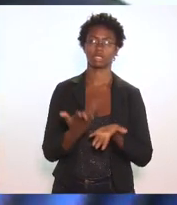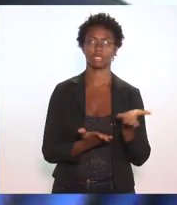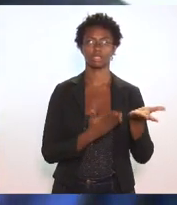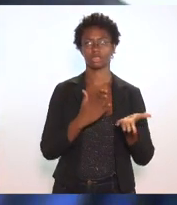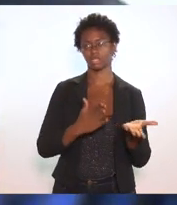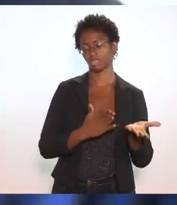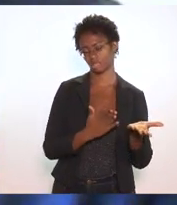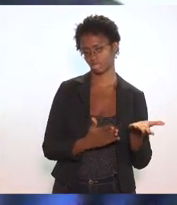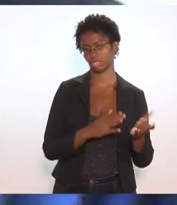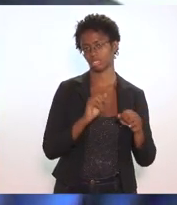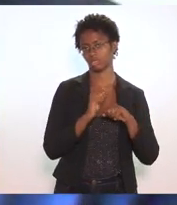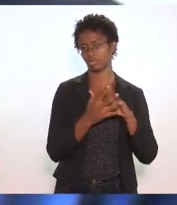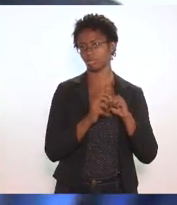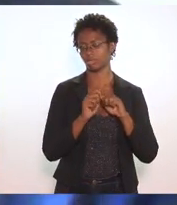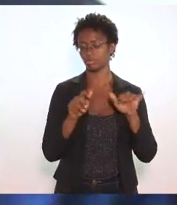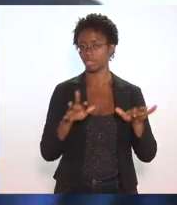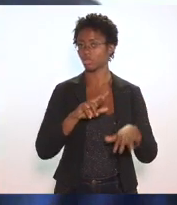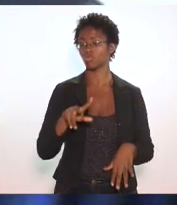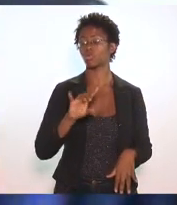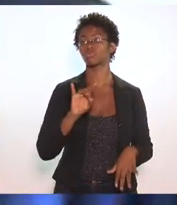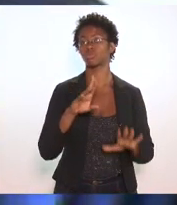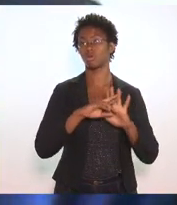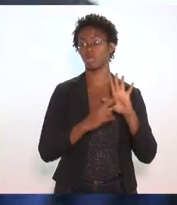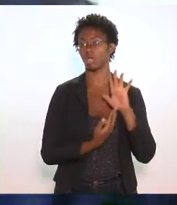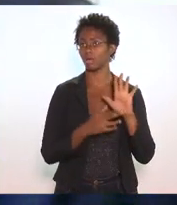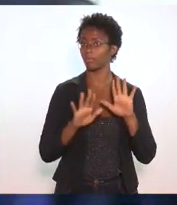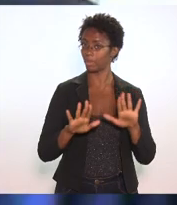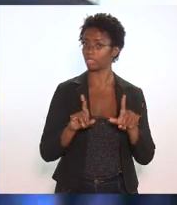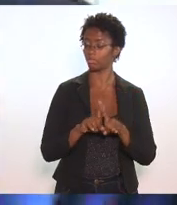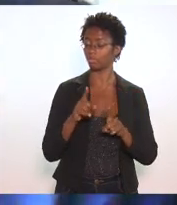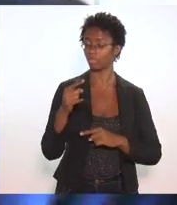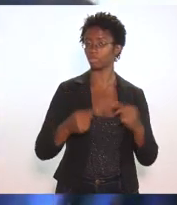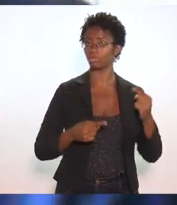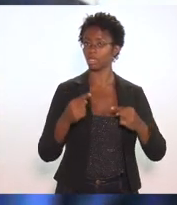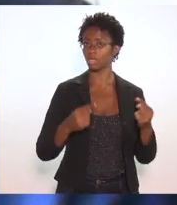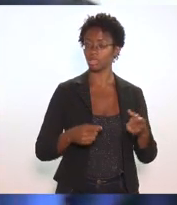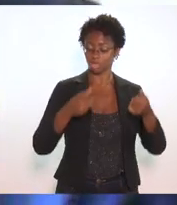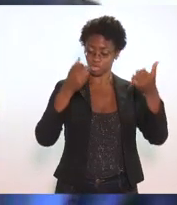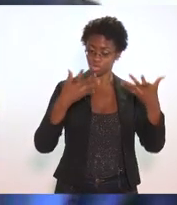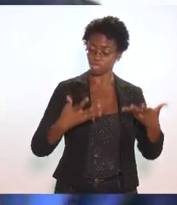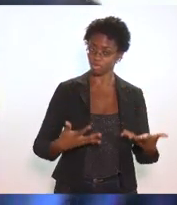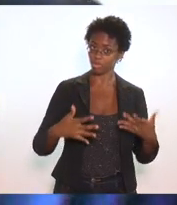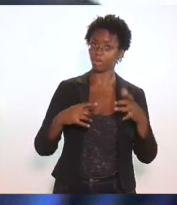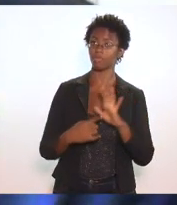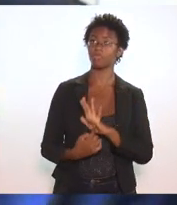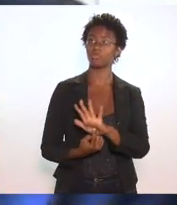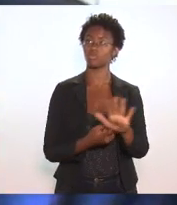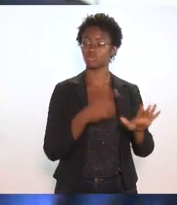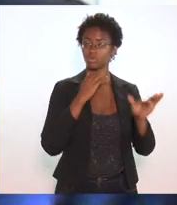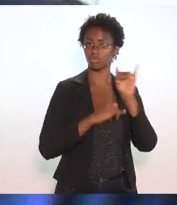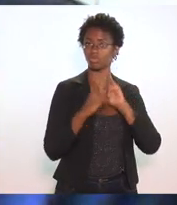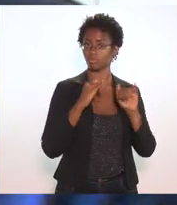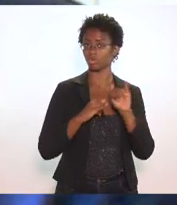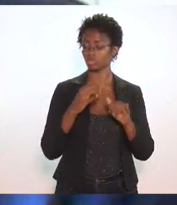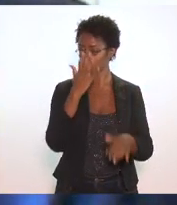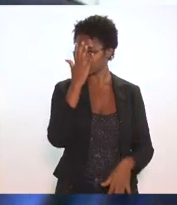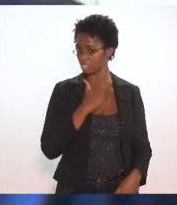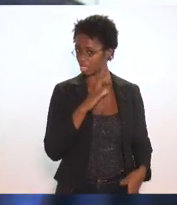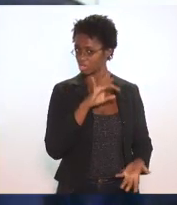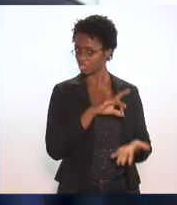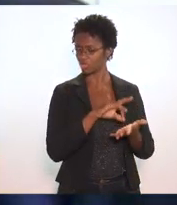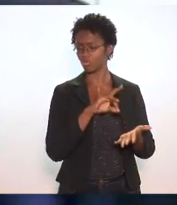adotar protocolos, mas também debater, esclarecer, trazer informações confiáveis sobre tudo que a gente está enfrentando.